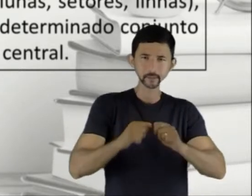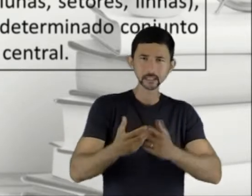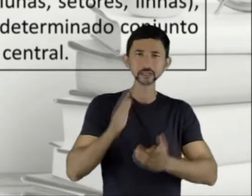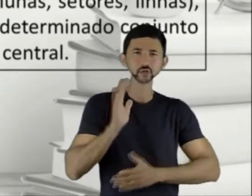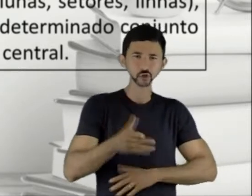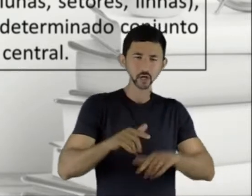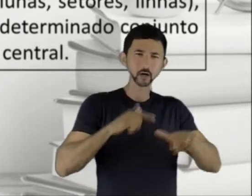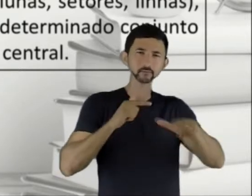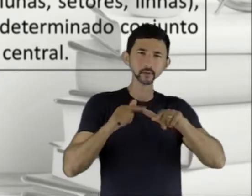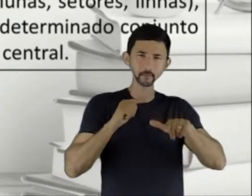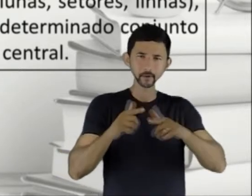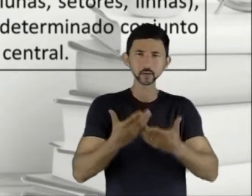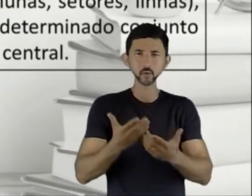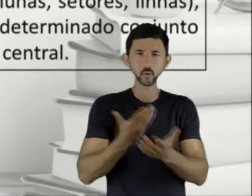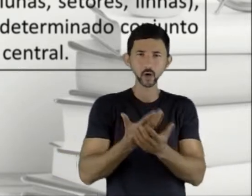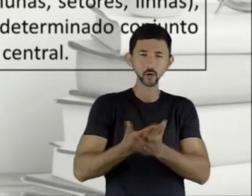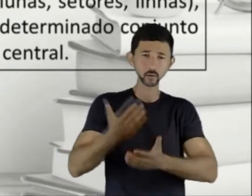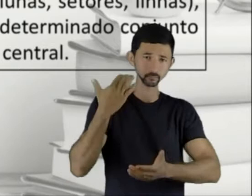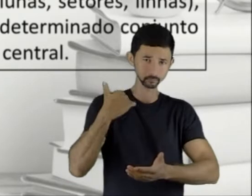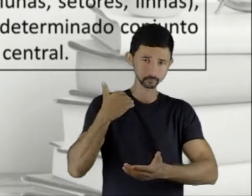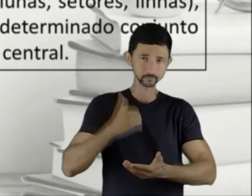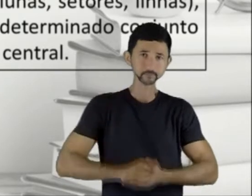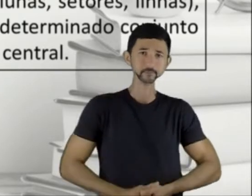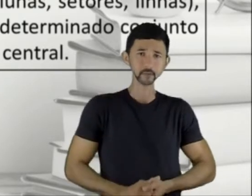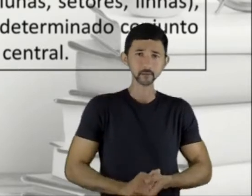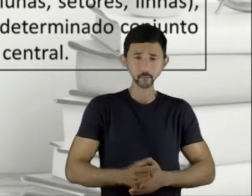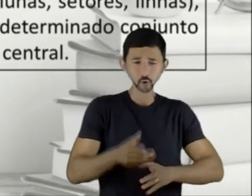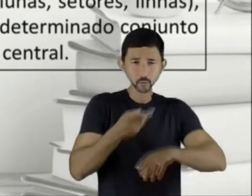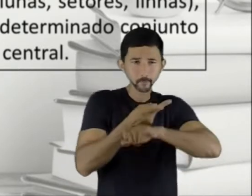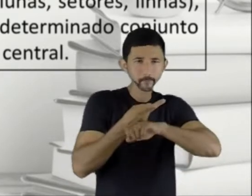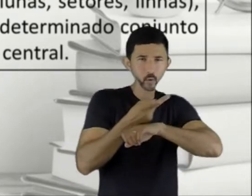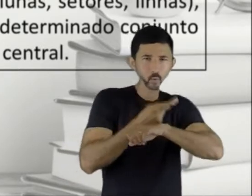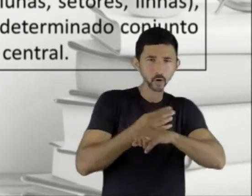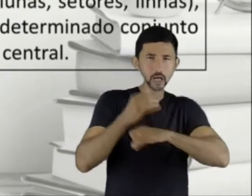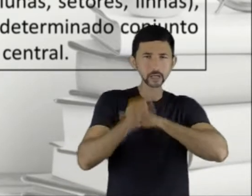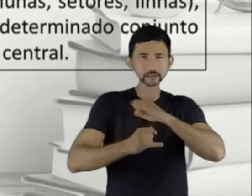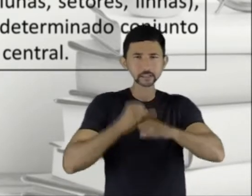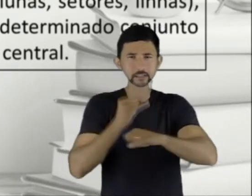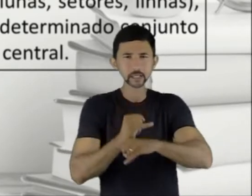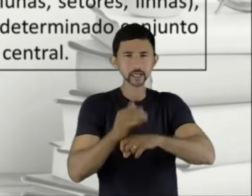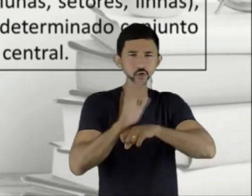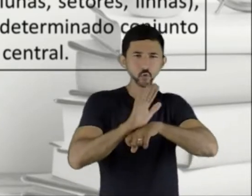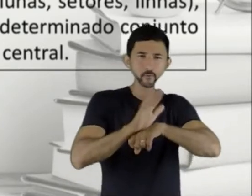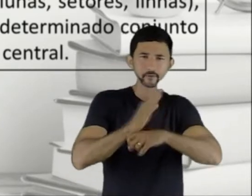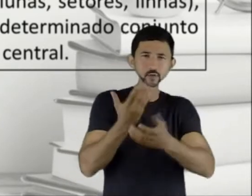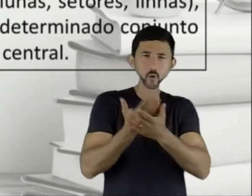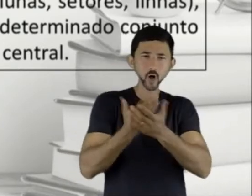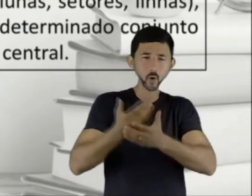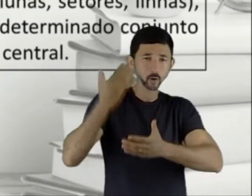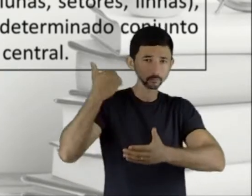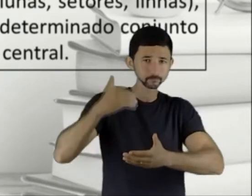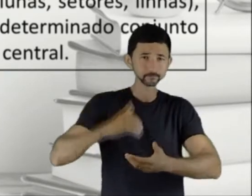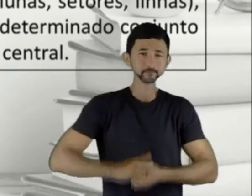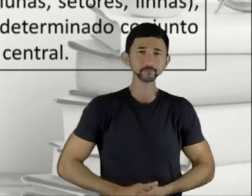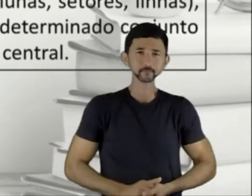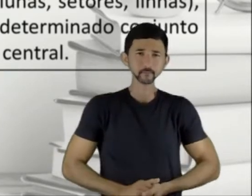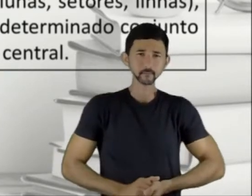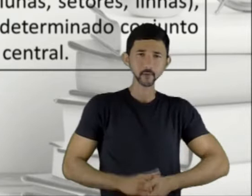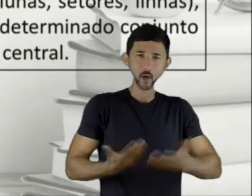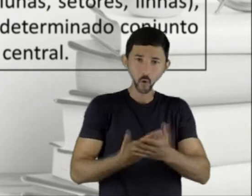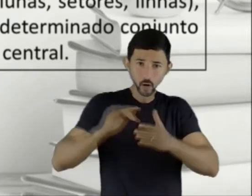já trabalhou numa aula anterior. Você pode procurar aí na internet o vídeo dessa aula anterior. Mas hoje a gente